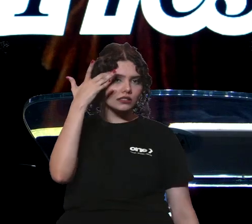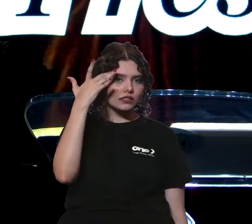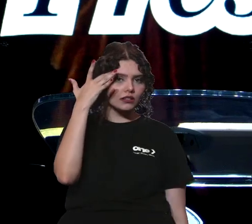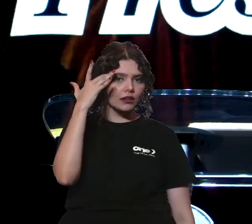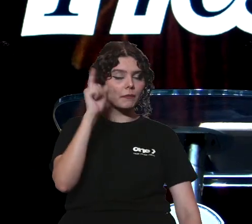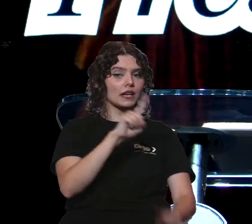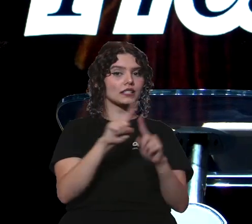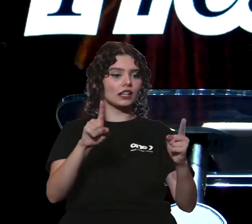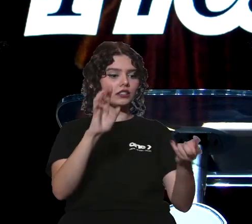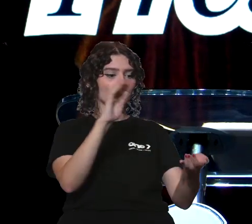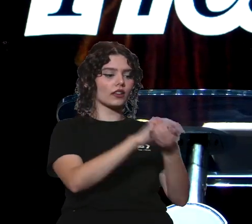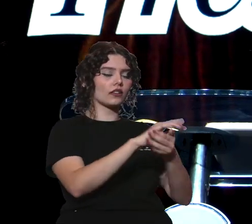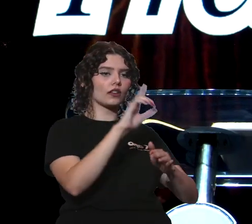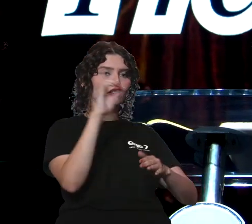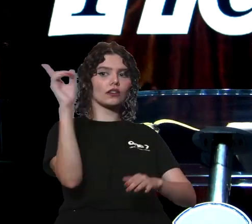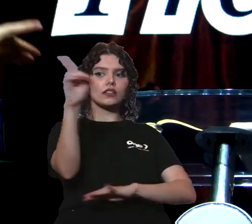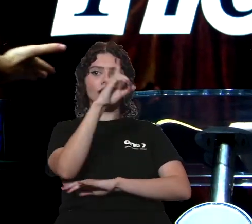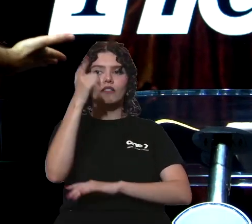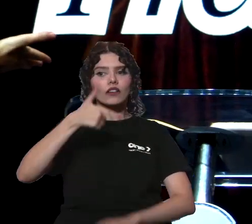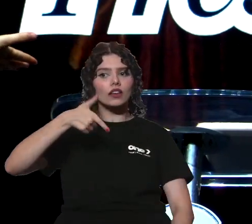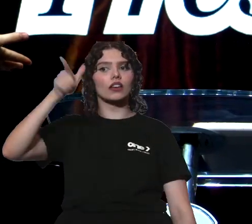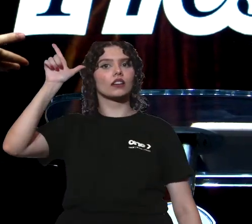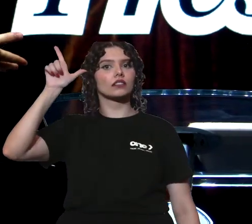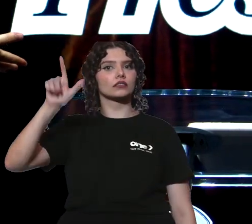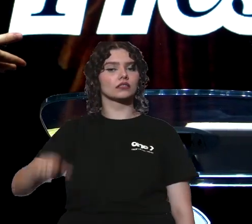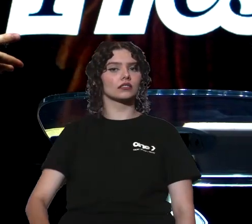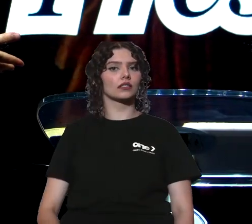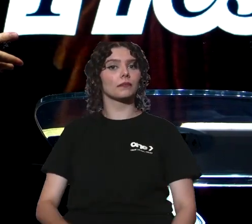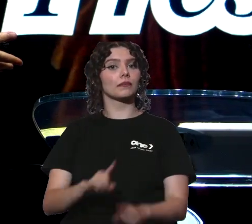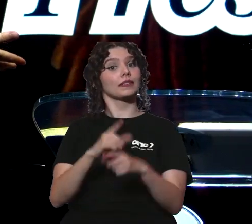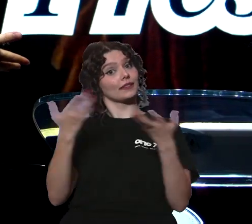cara. E ela teve que casar.